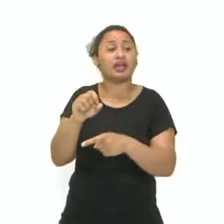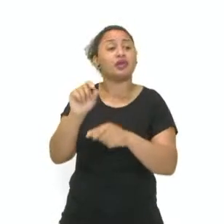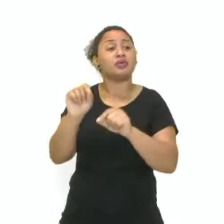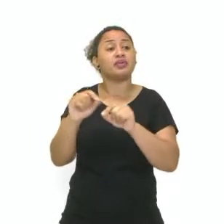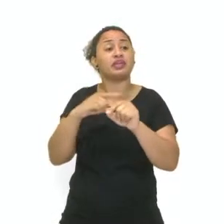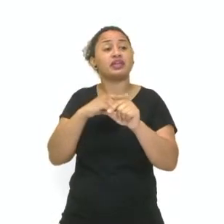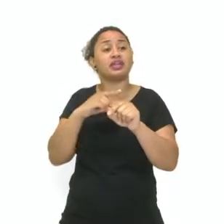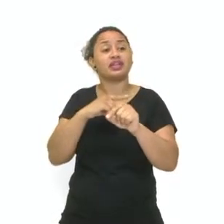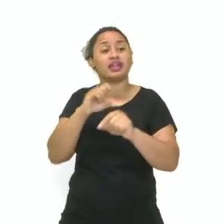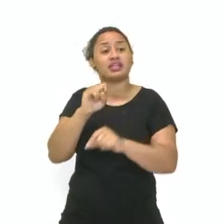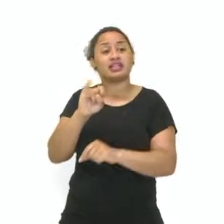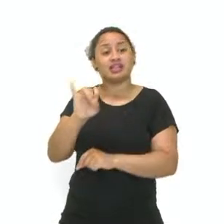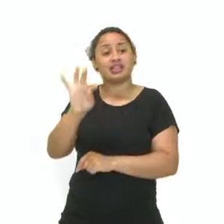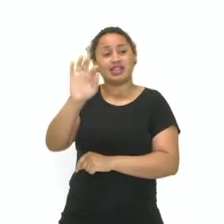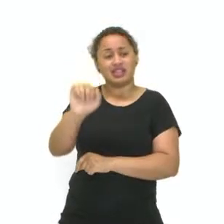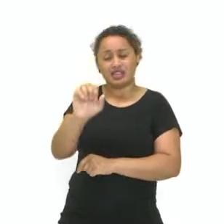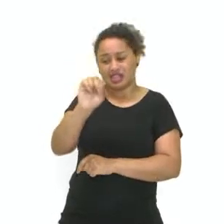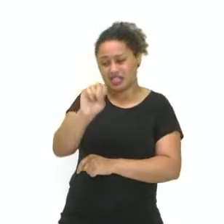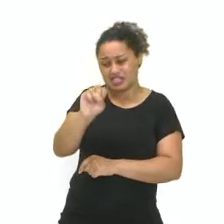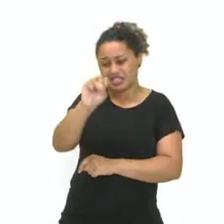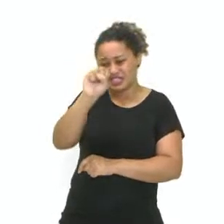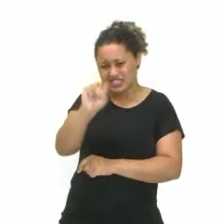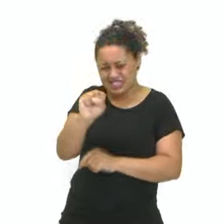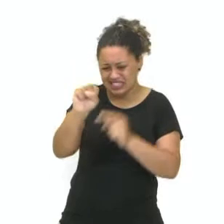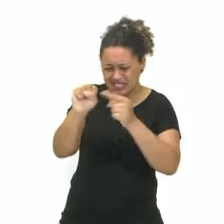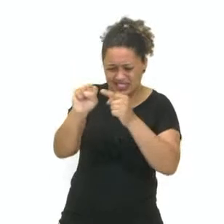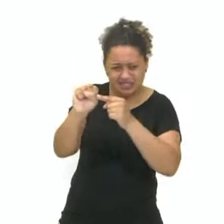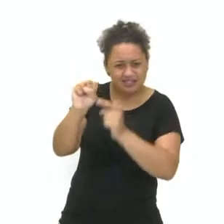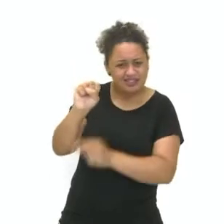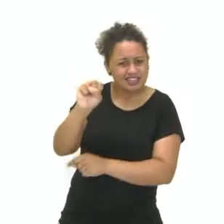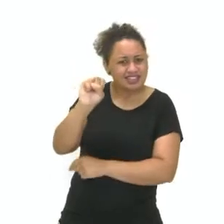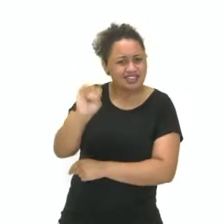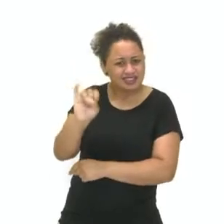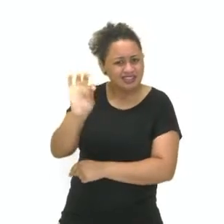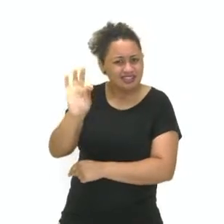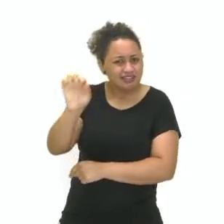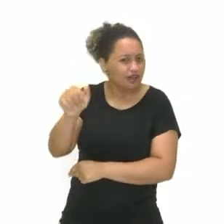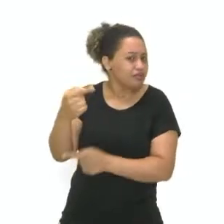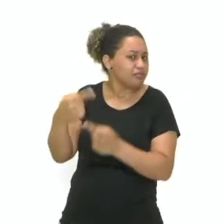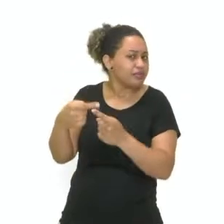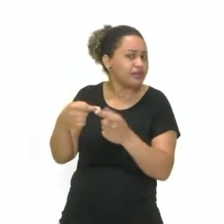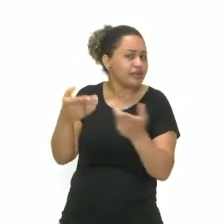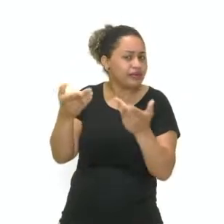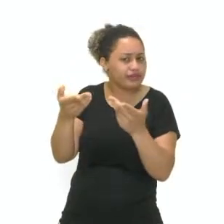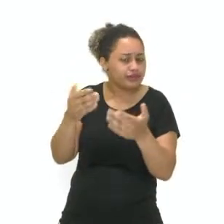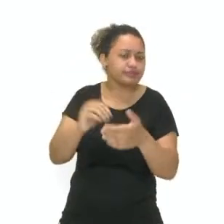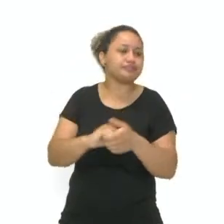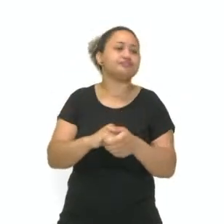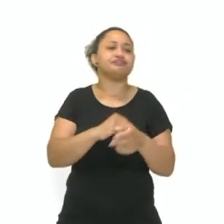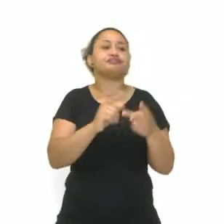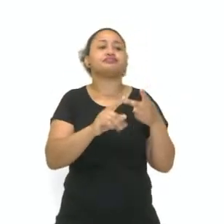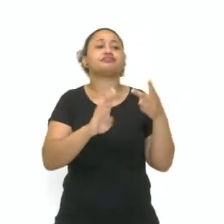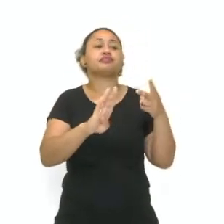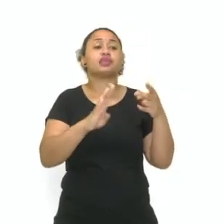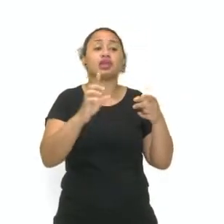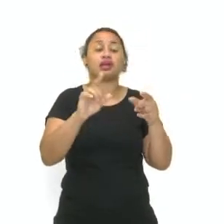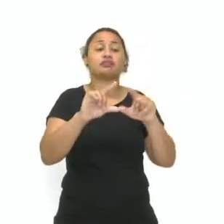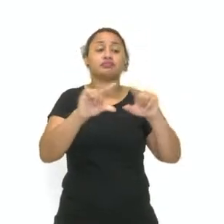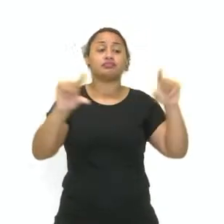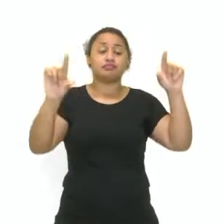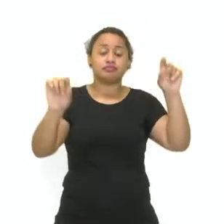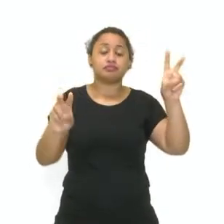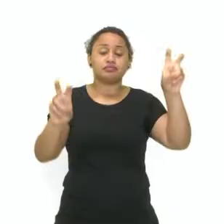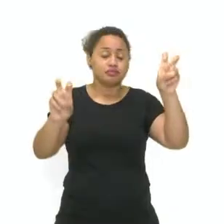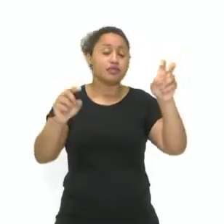grafada com S? Qual é o sentido dessa palavra? Na letra B, o trecho traz uma denúncia a respeito